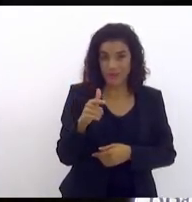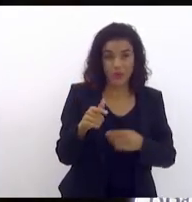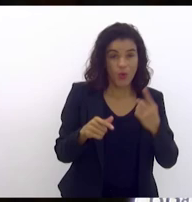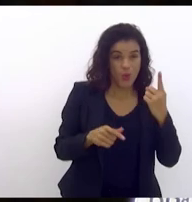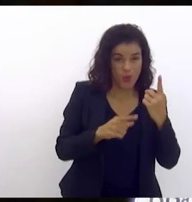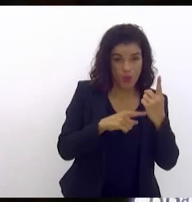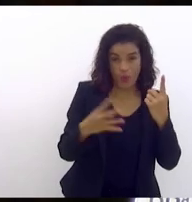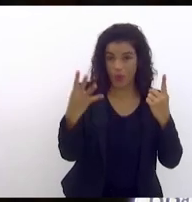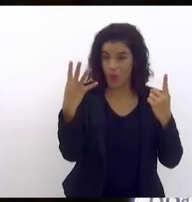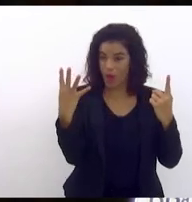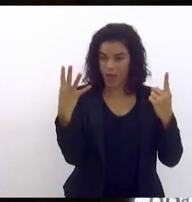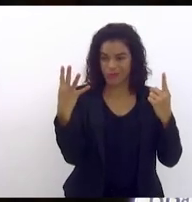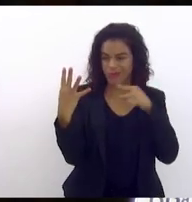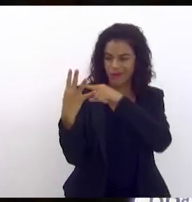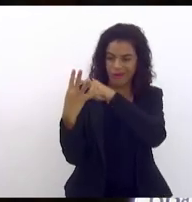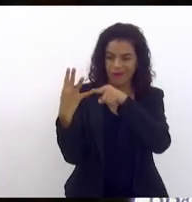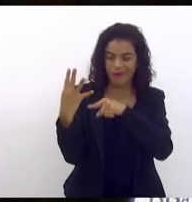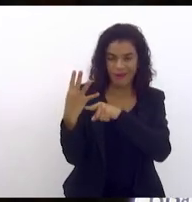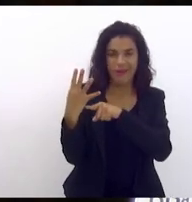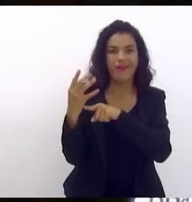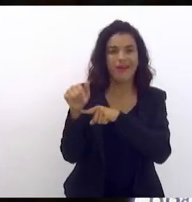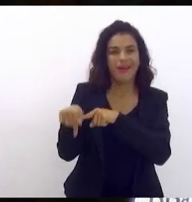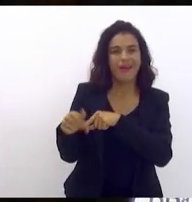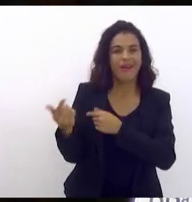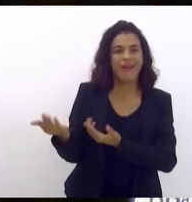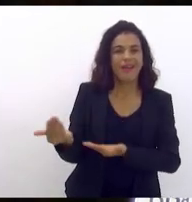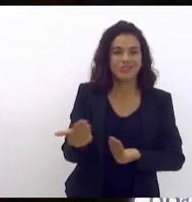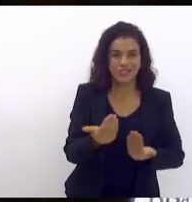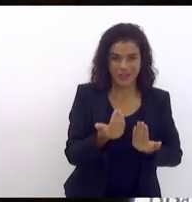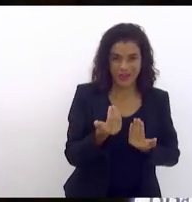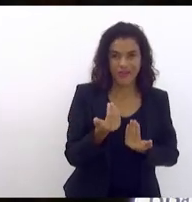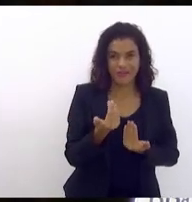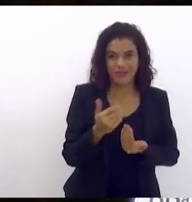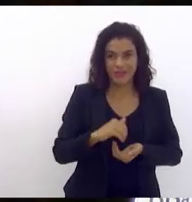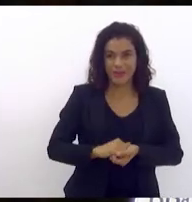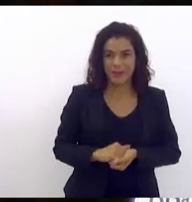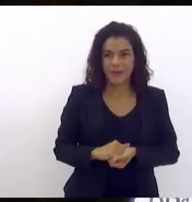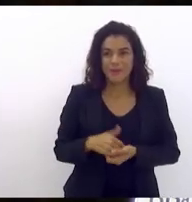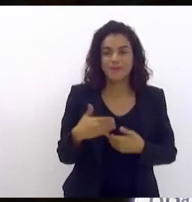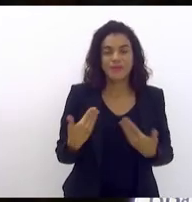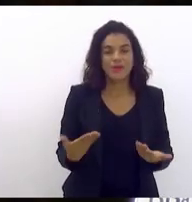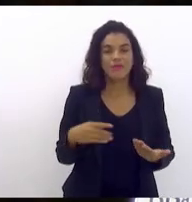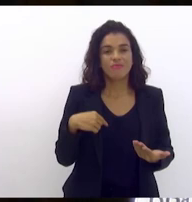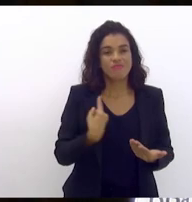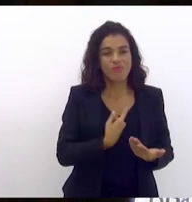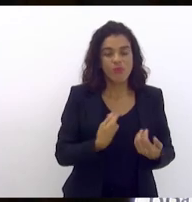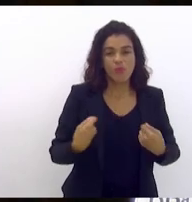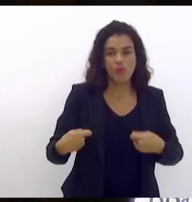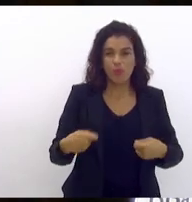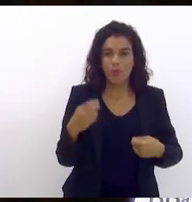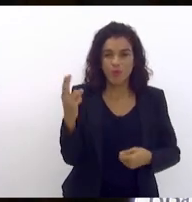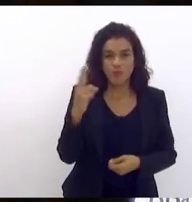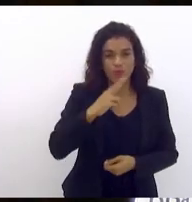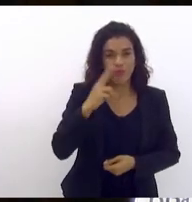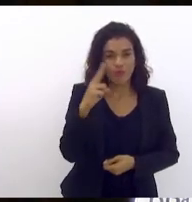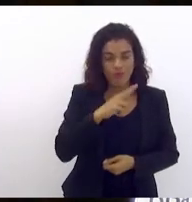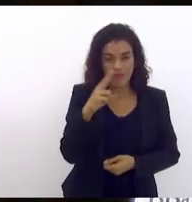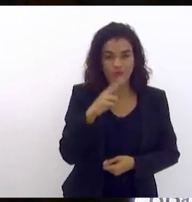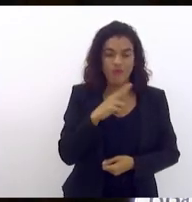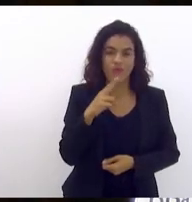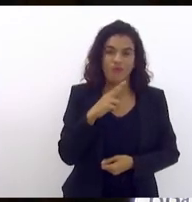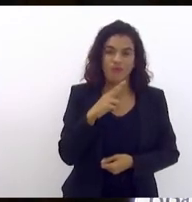cariocas é jovem essa proporção é ainda maior no estado do Rio de Janeiro então a gente precisa urgentemente